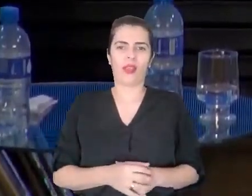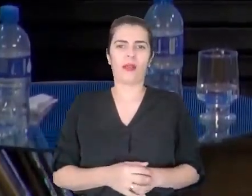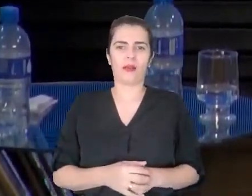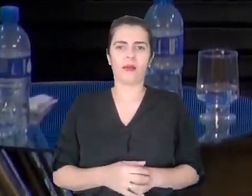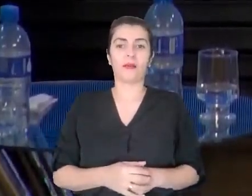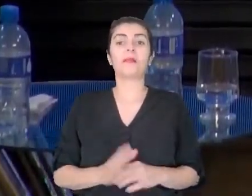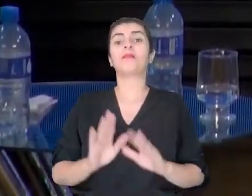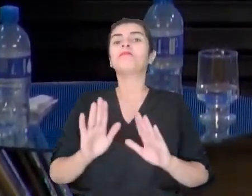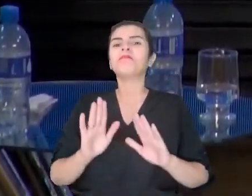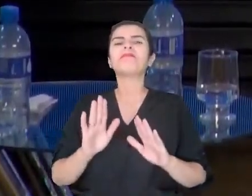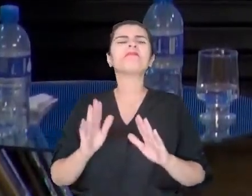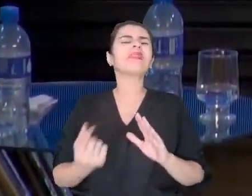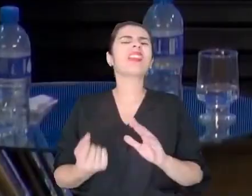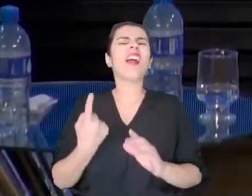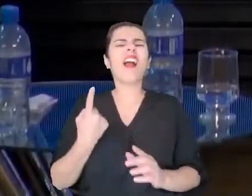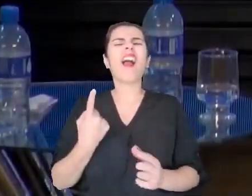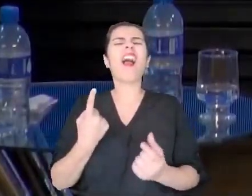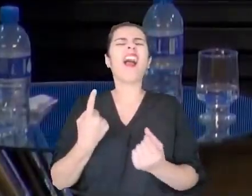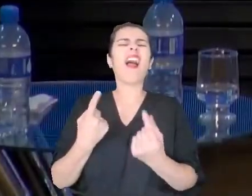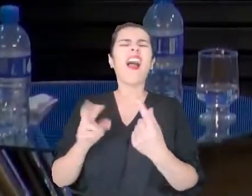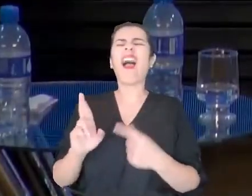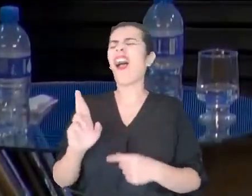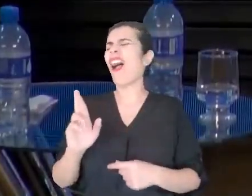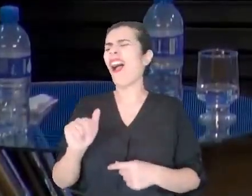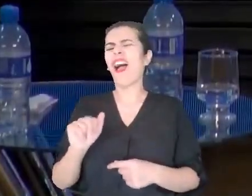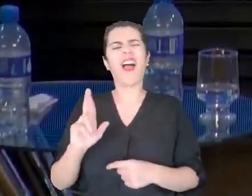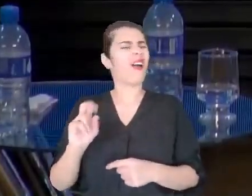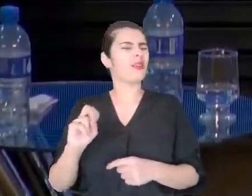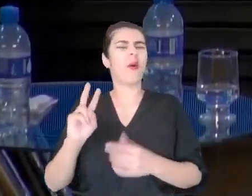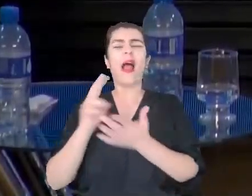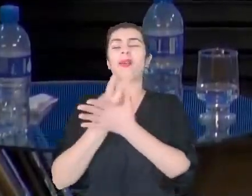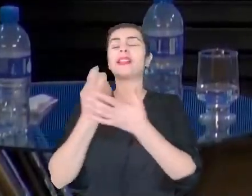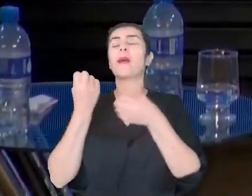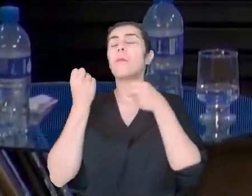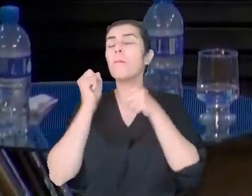Muito raro a gente ter uma paralisação que a gente precisa